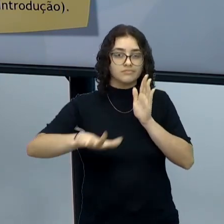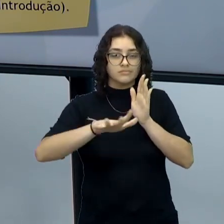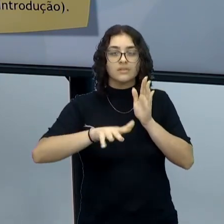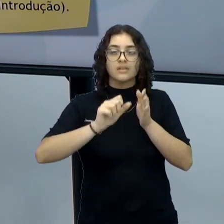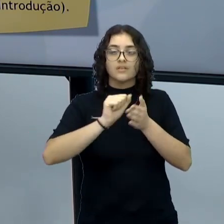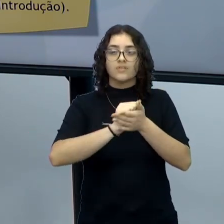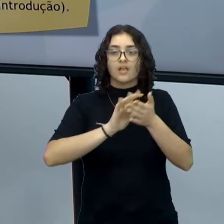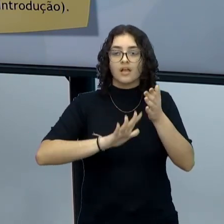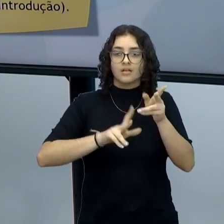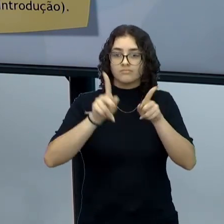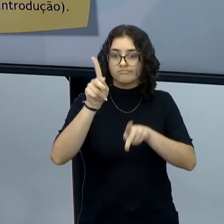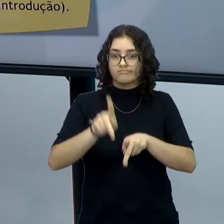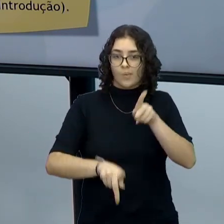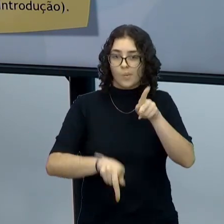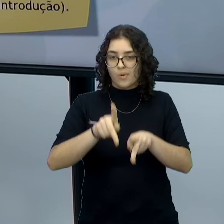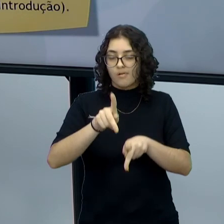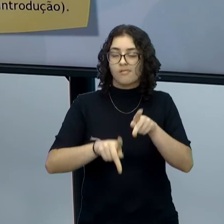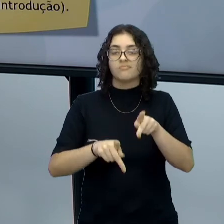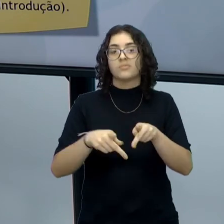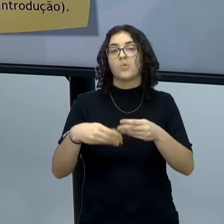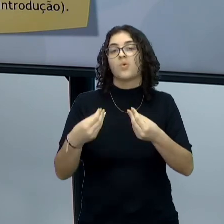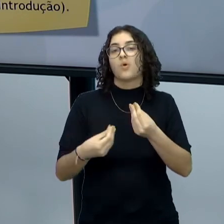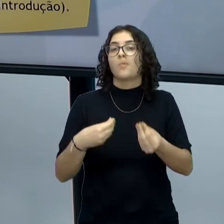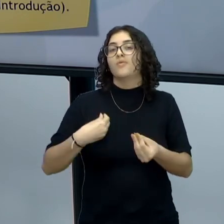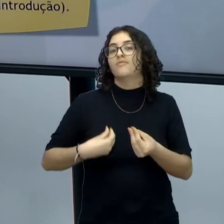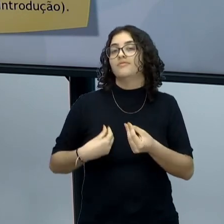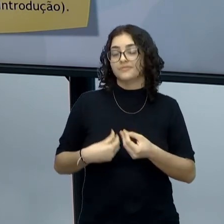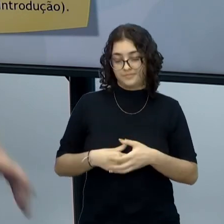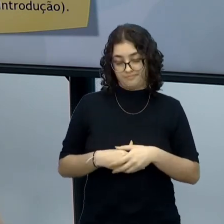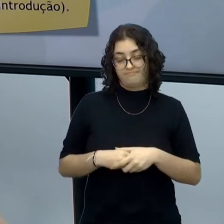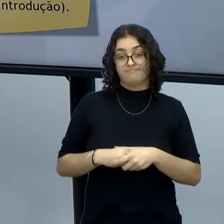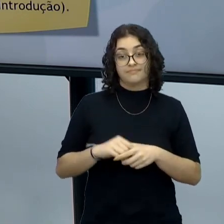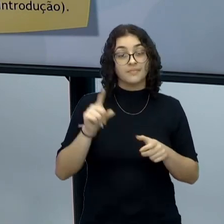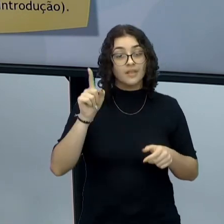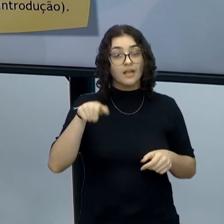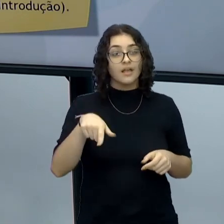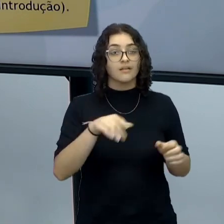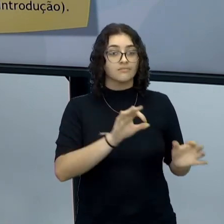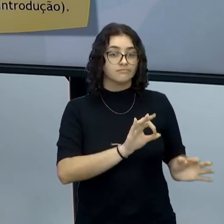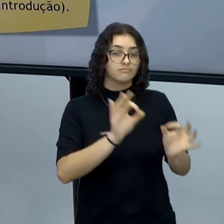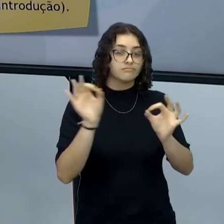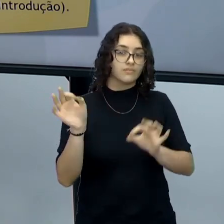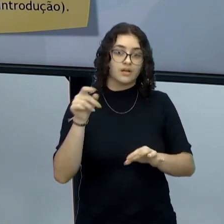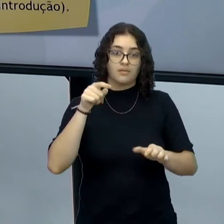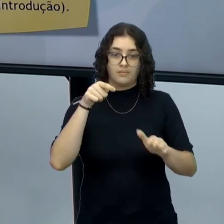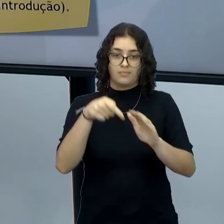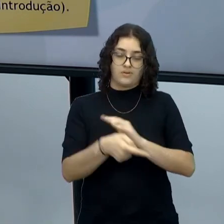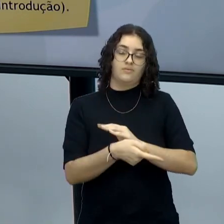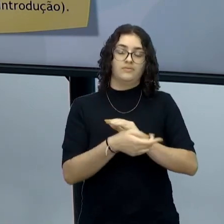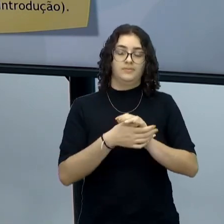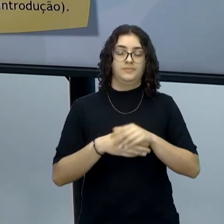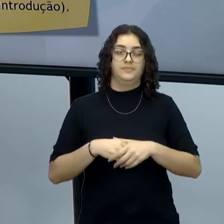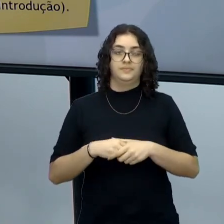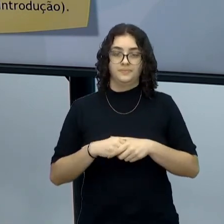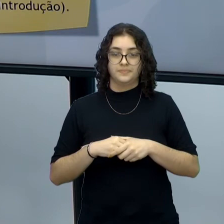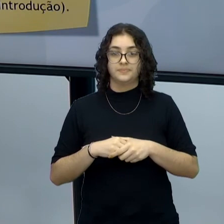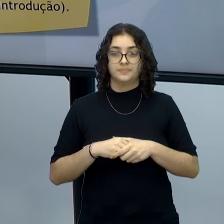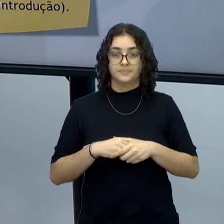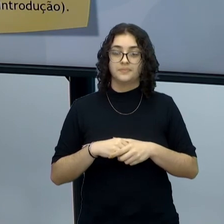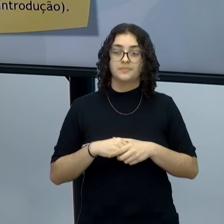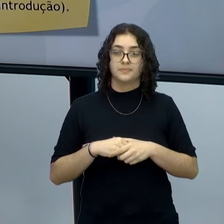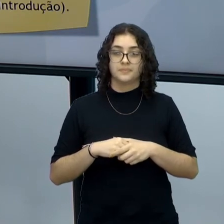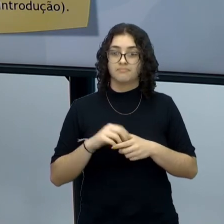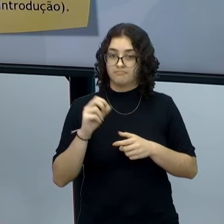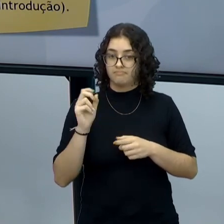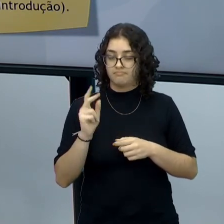dados populacionais, condição da população, tal, né, que é o que a gente vê nesse aprofundamento aí, população em